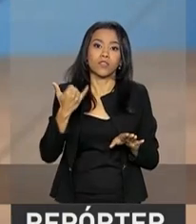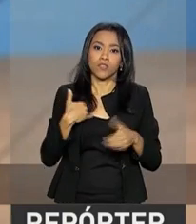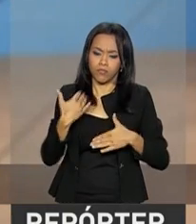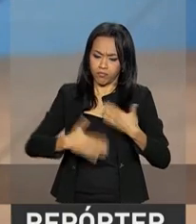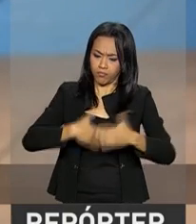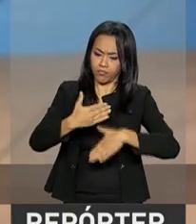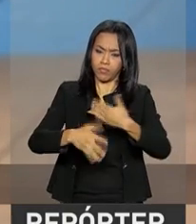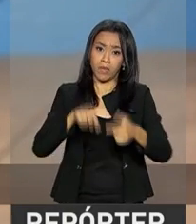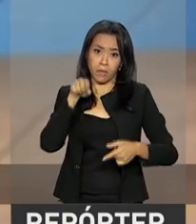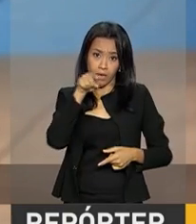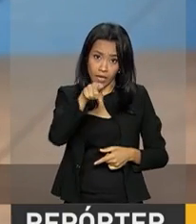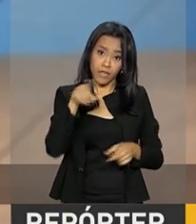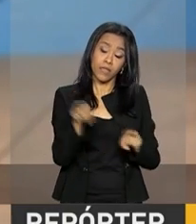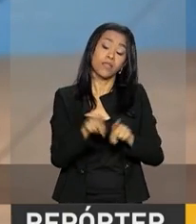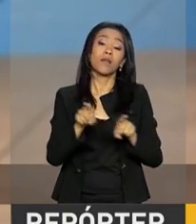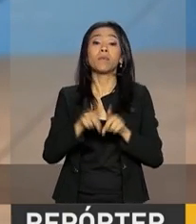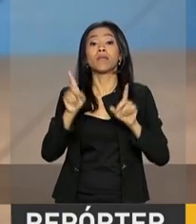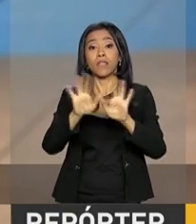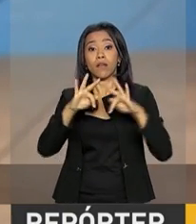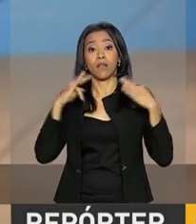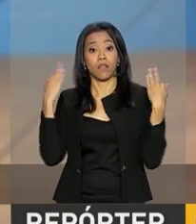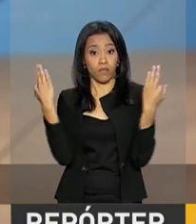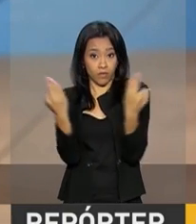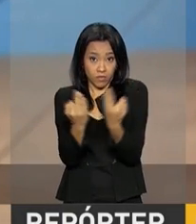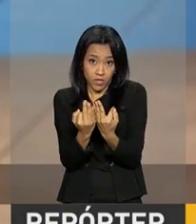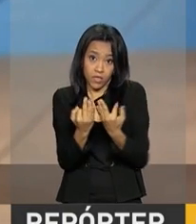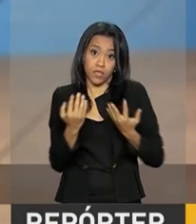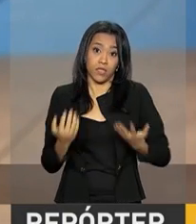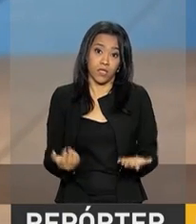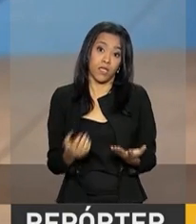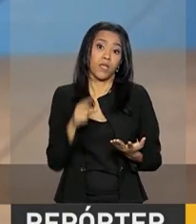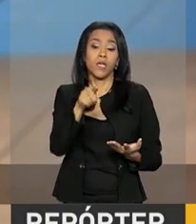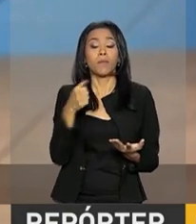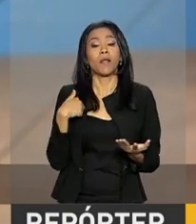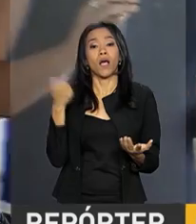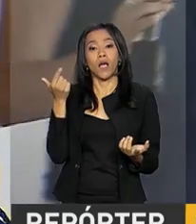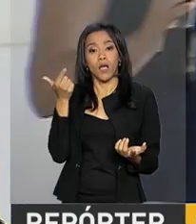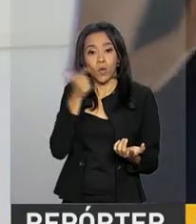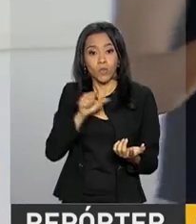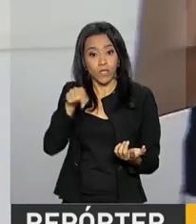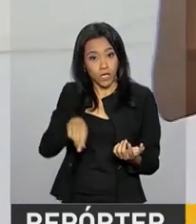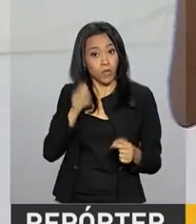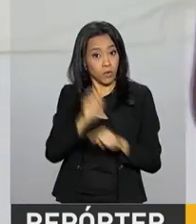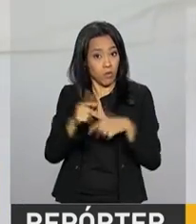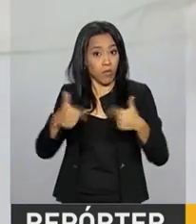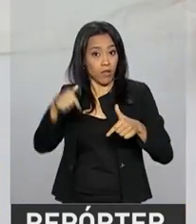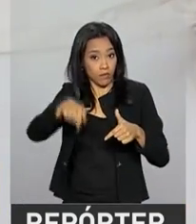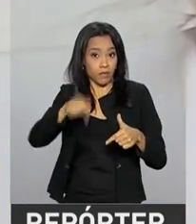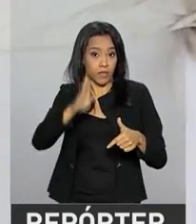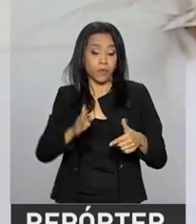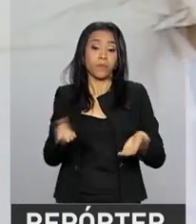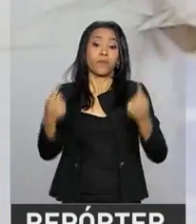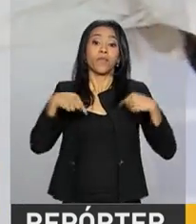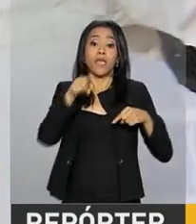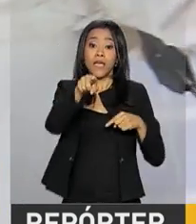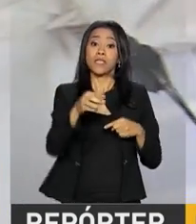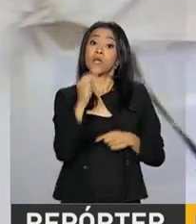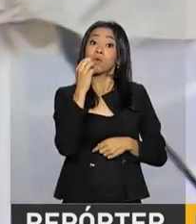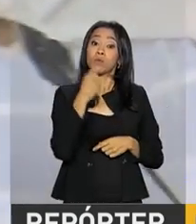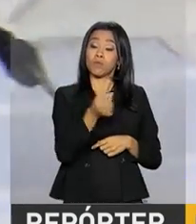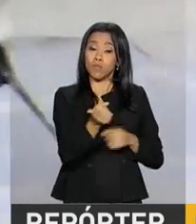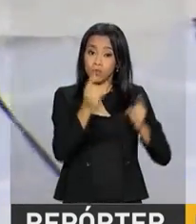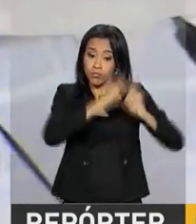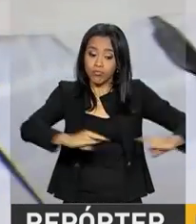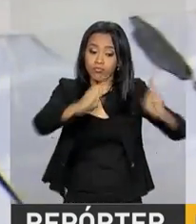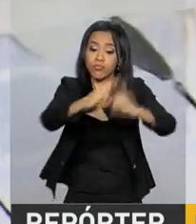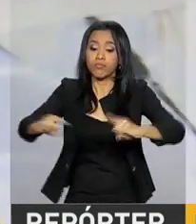Hoje estamos um pouquinho melhor que estamos em Venezuela, mas estamos buscando um trabalho. Esse é um dos três abrigos montados pelas